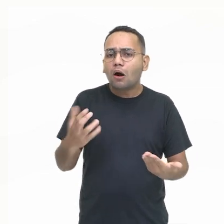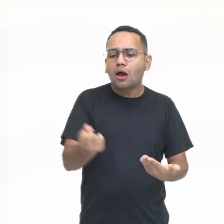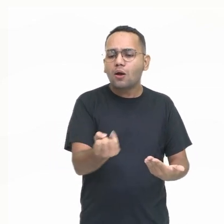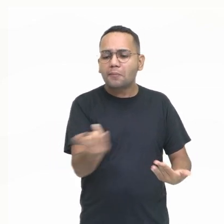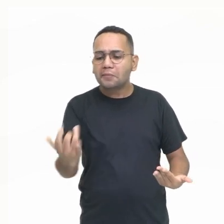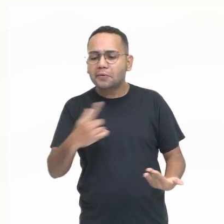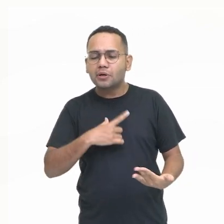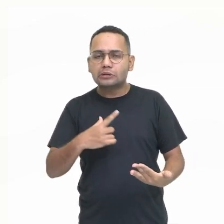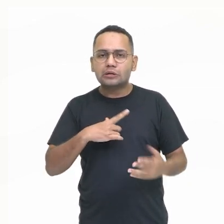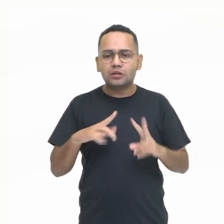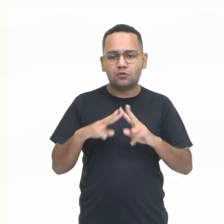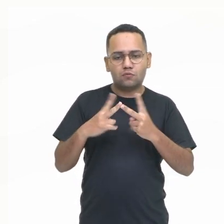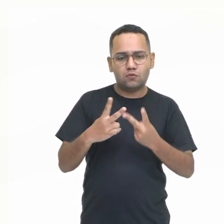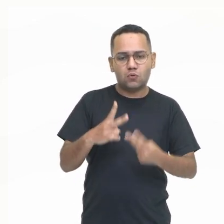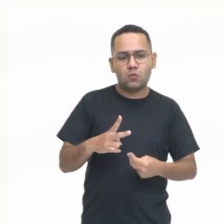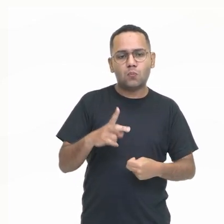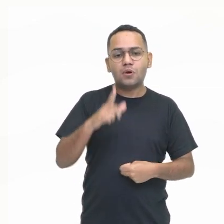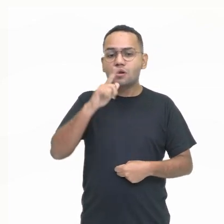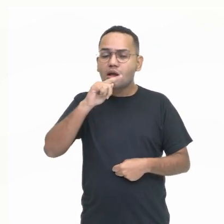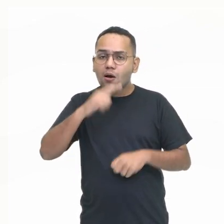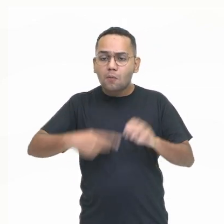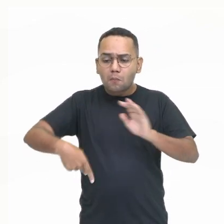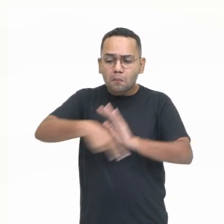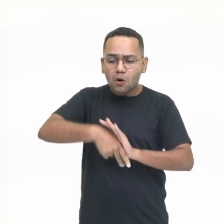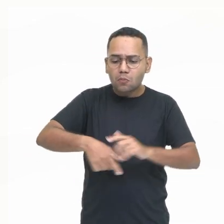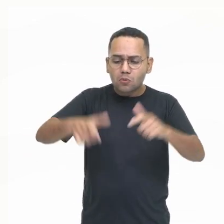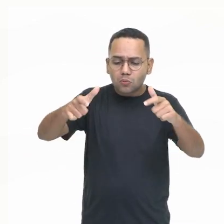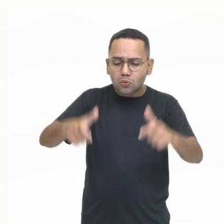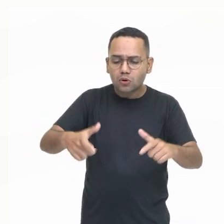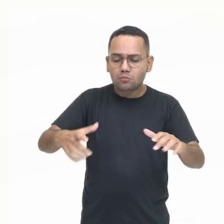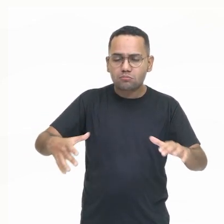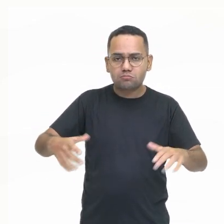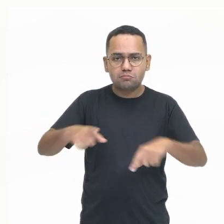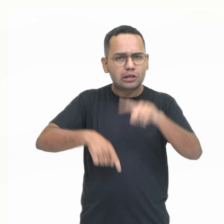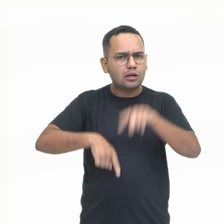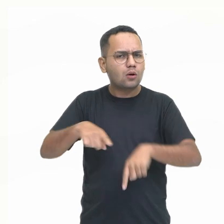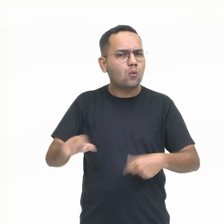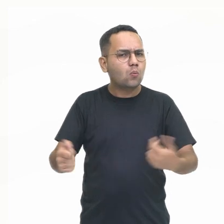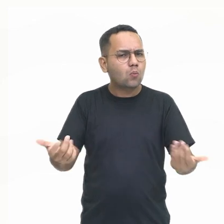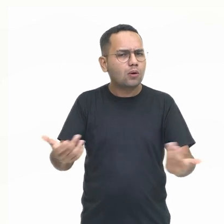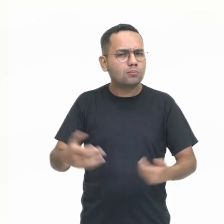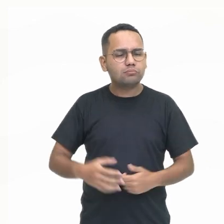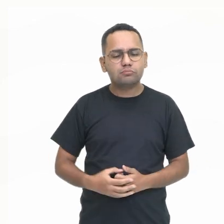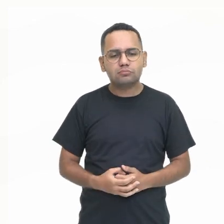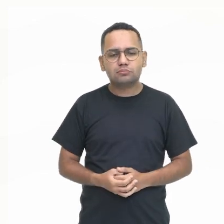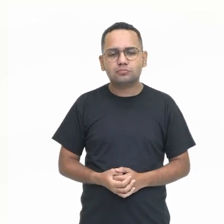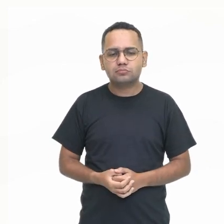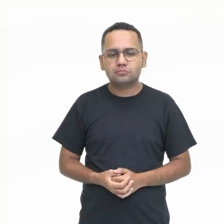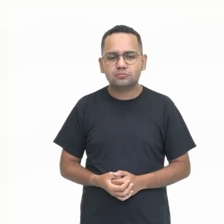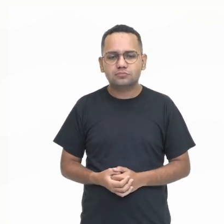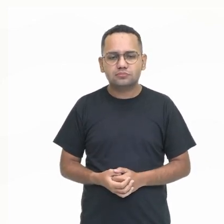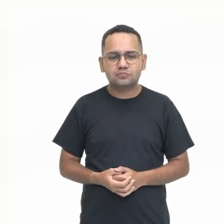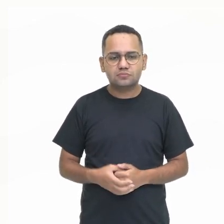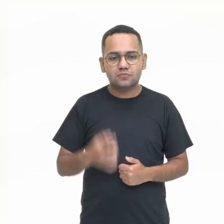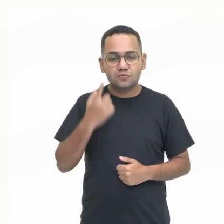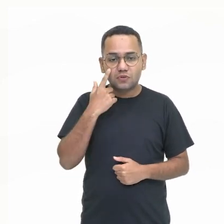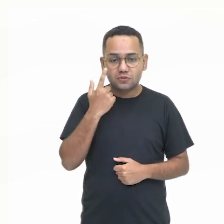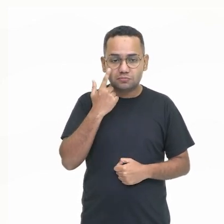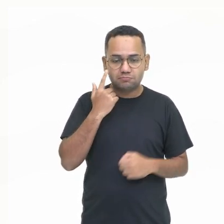no reservatório? Bom, após 10 minutos, olha só aqui, o professor vai mostrar para você uma situação bem interessante. 10 minutos está bem aqui,